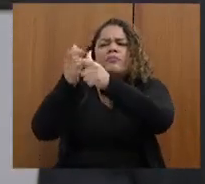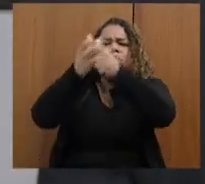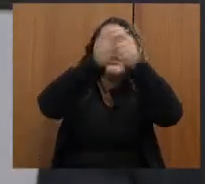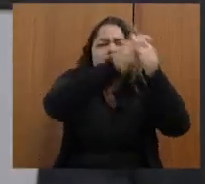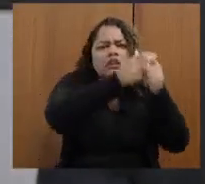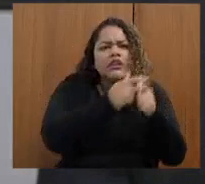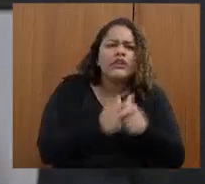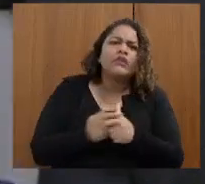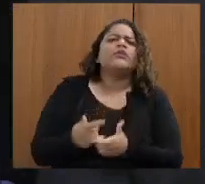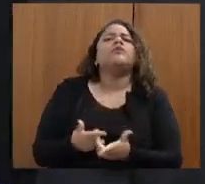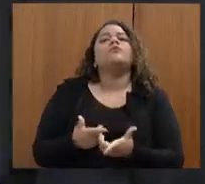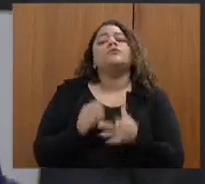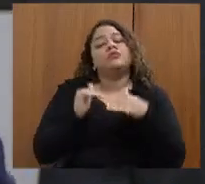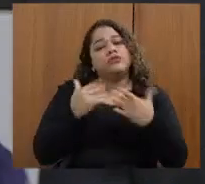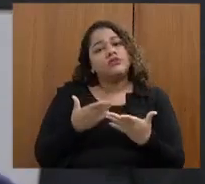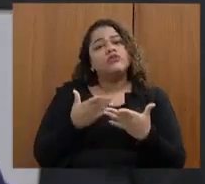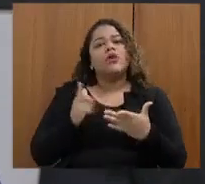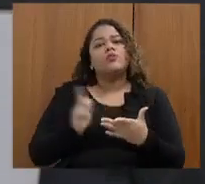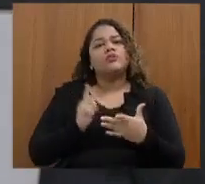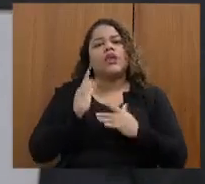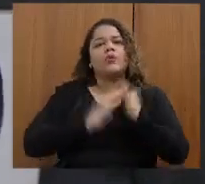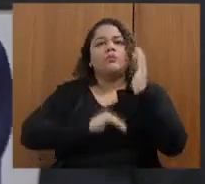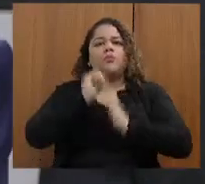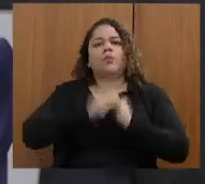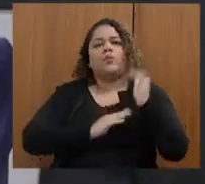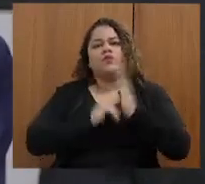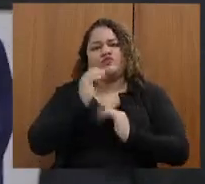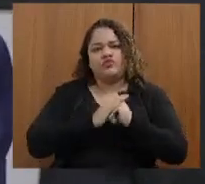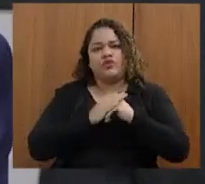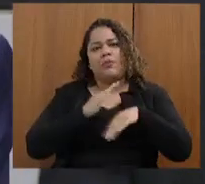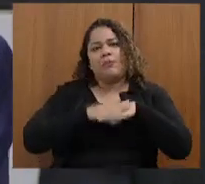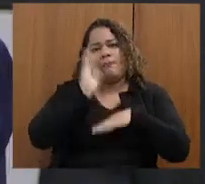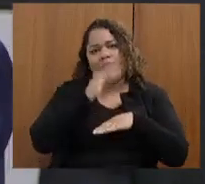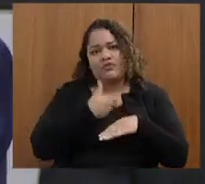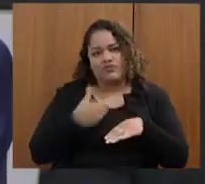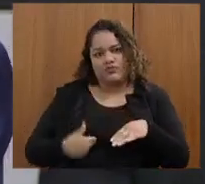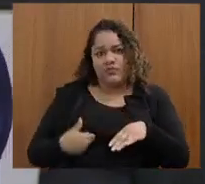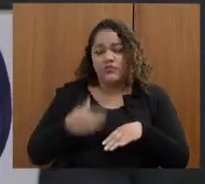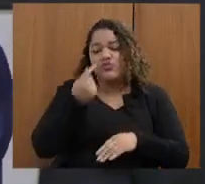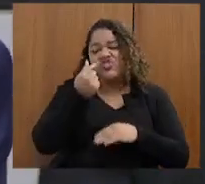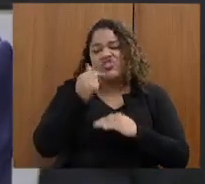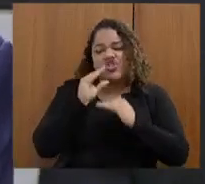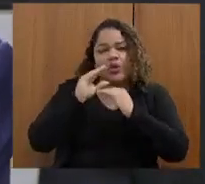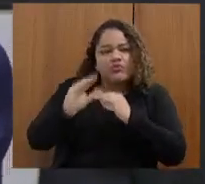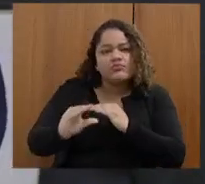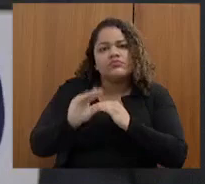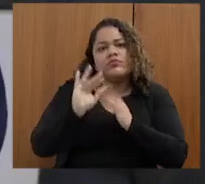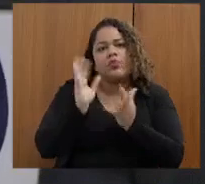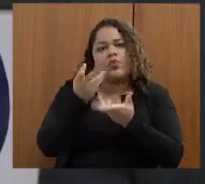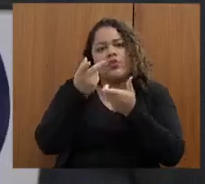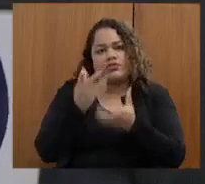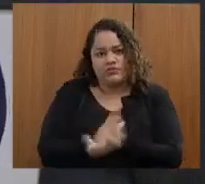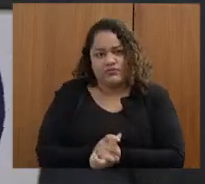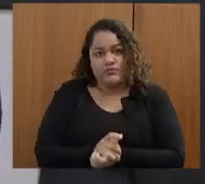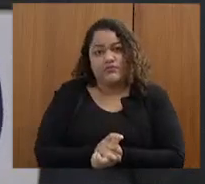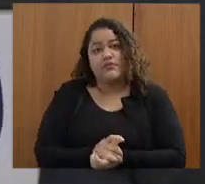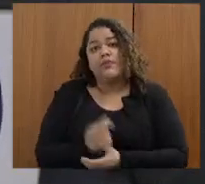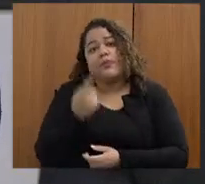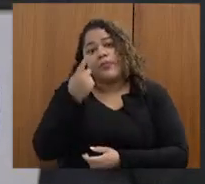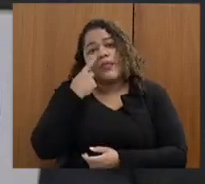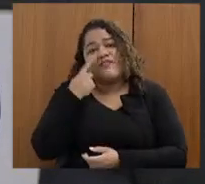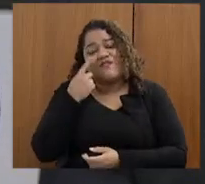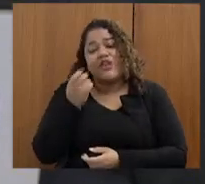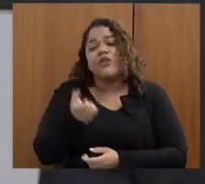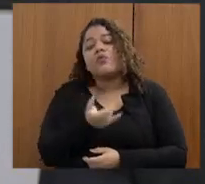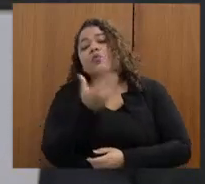há um profissionalismo muito maior e o dinheiro tem chegado na ponta com qualidade só vê a quantidade de veículos